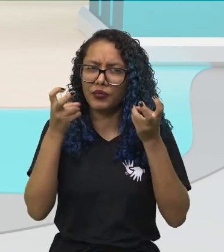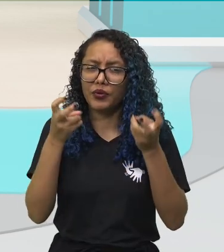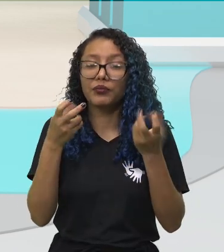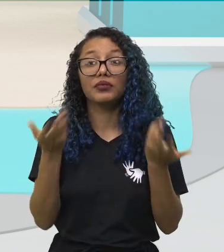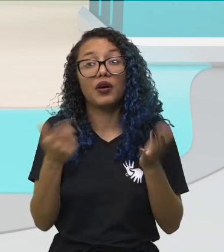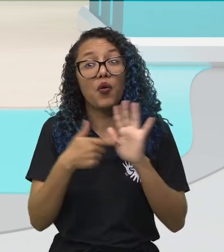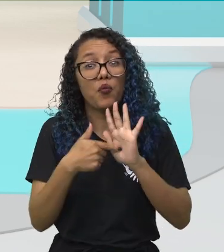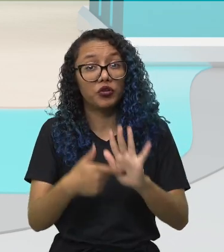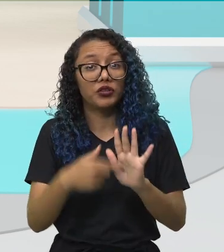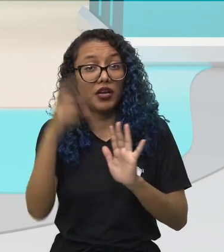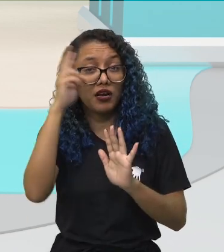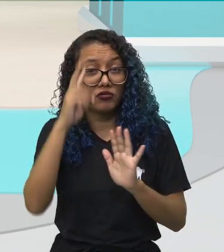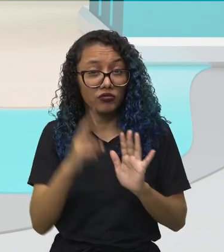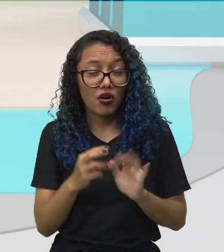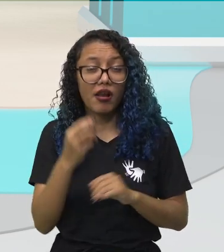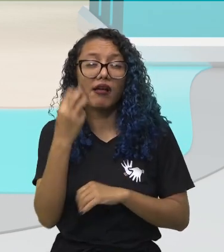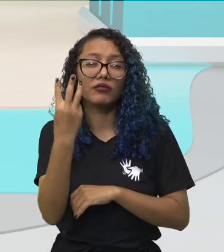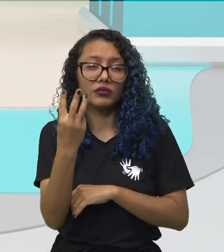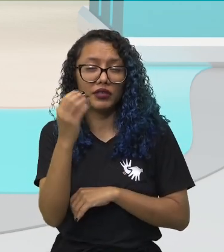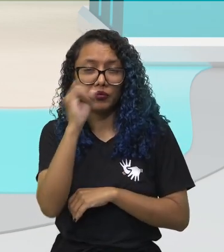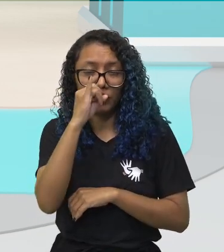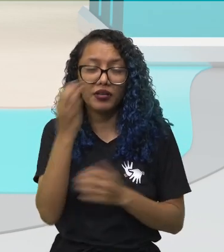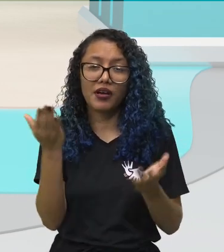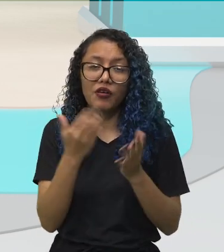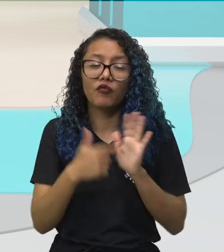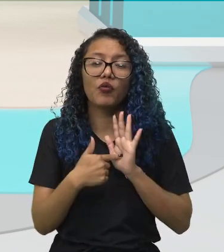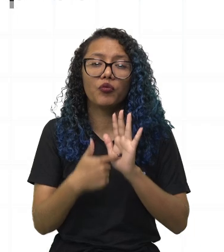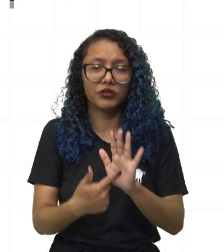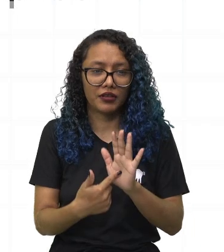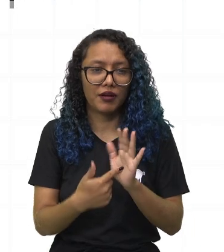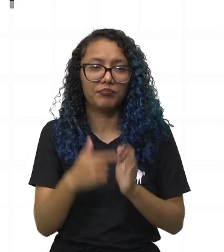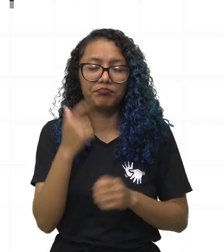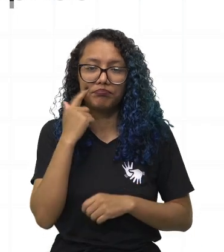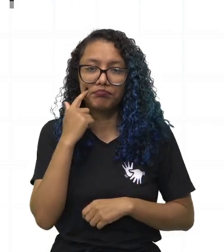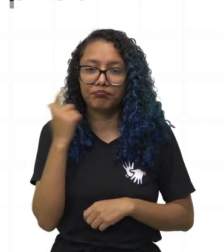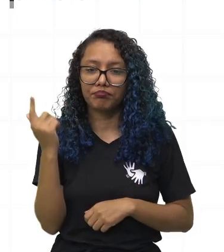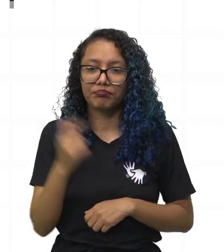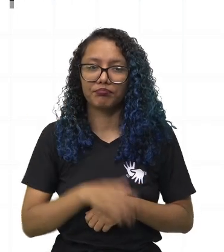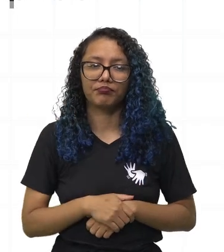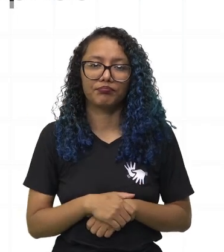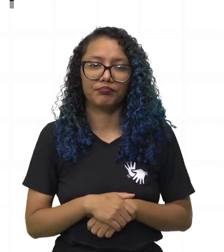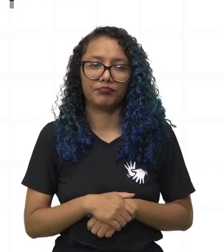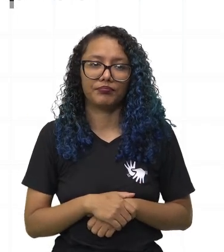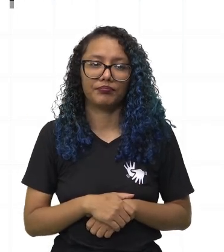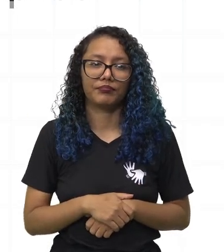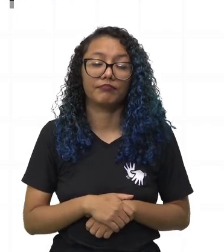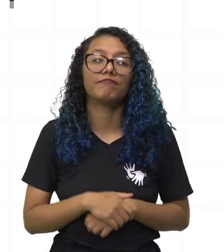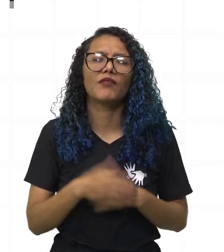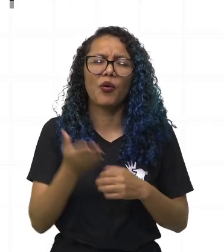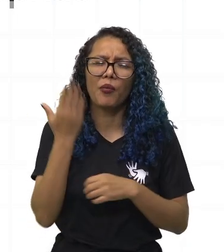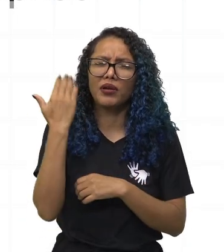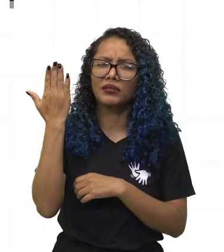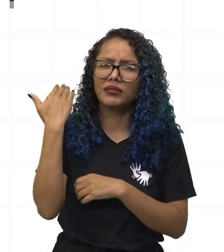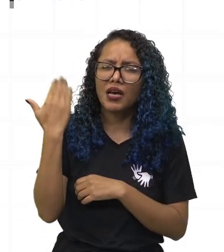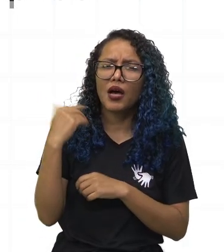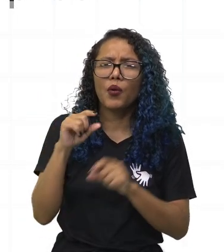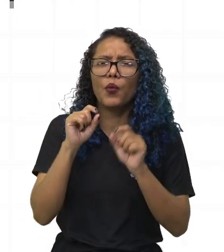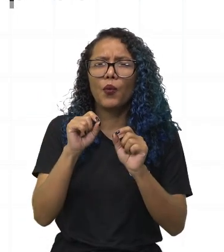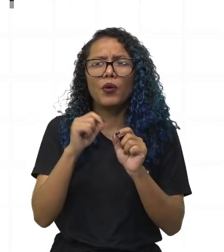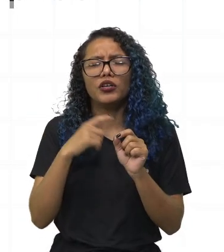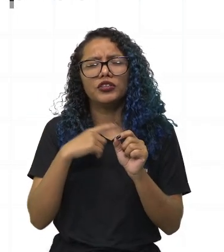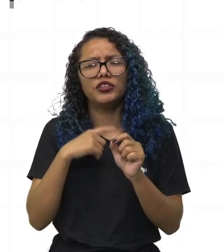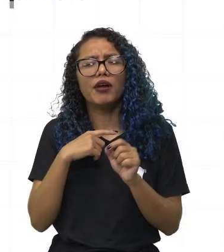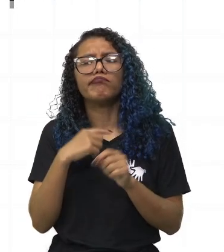a história dos Três Porquinhos. Vamos conhecer a história dos Três Porquinhos? Olha só. Era uma vez